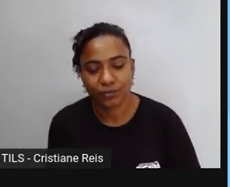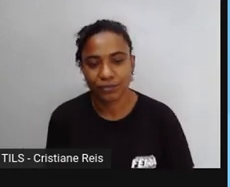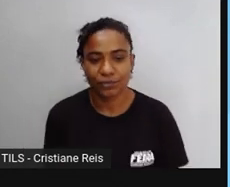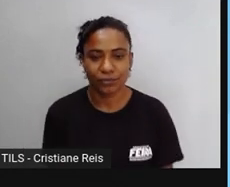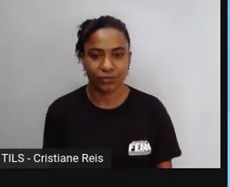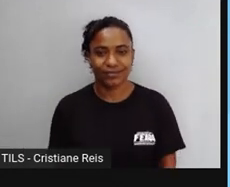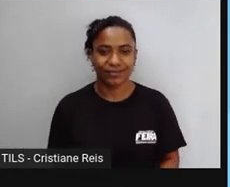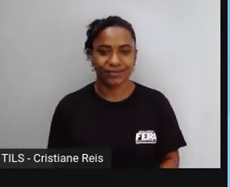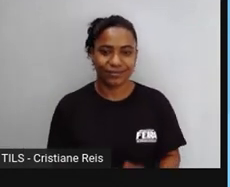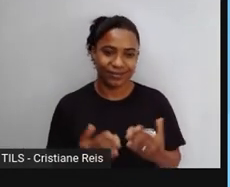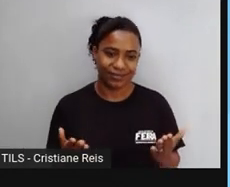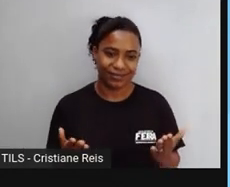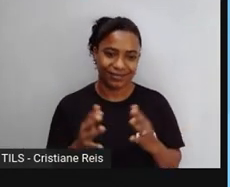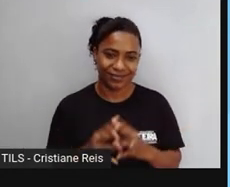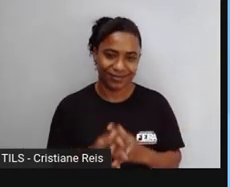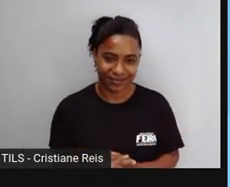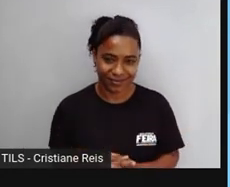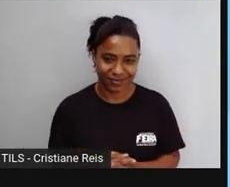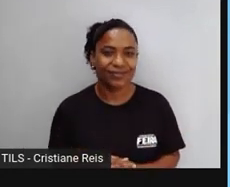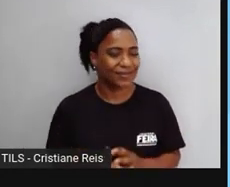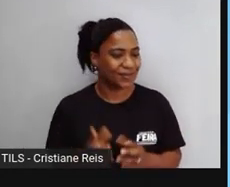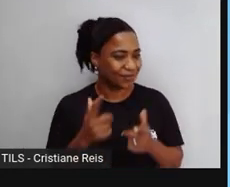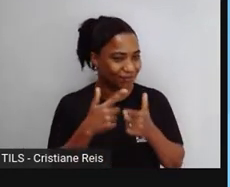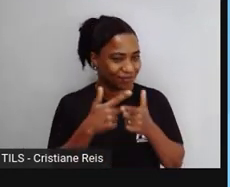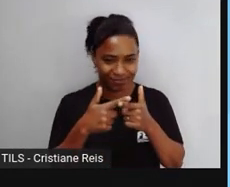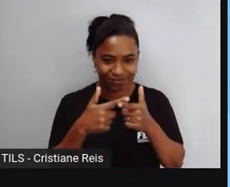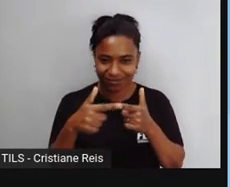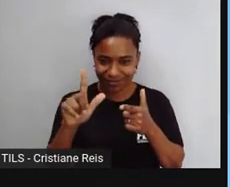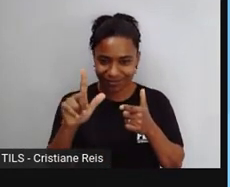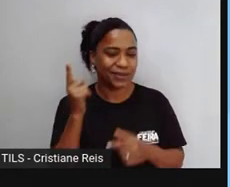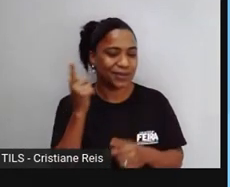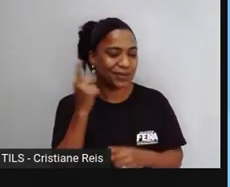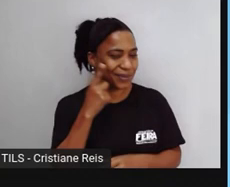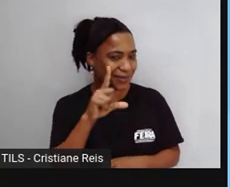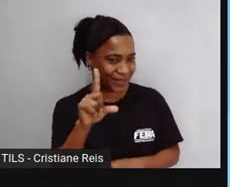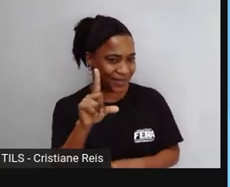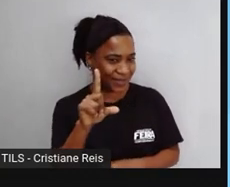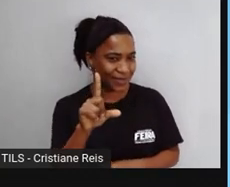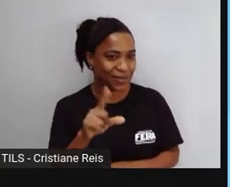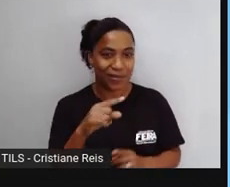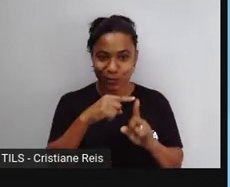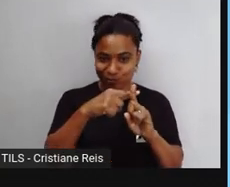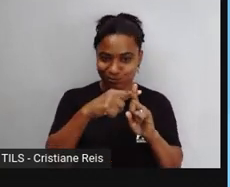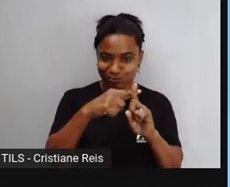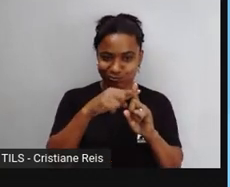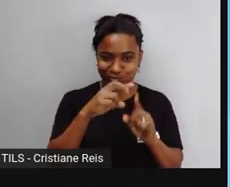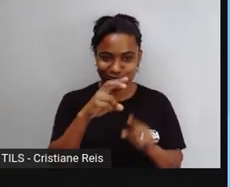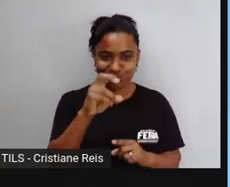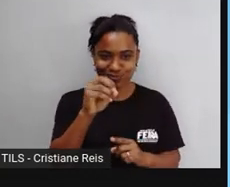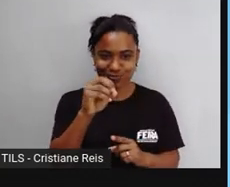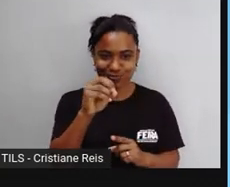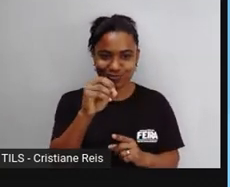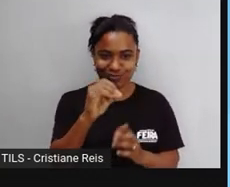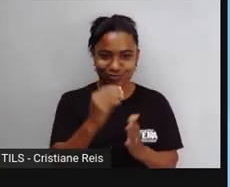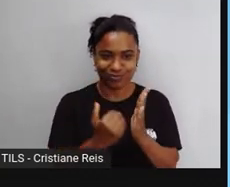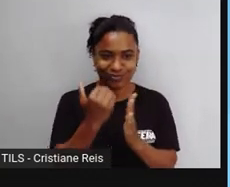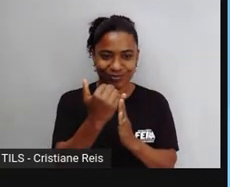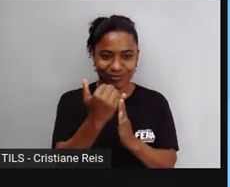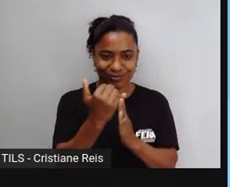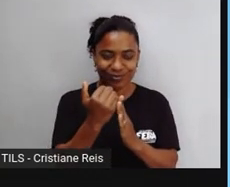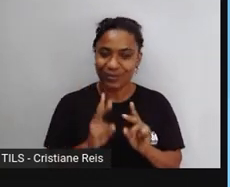Oh, 50 points. No problem. Mas nós conseguimos um bônus aí de 50 pontos. Let's go. Number